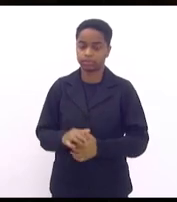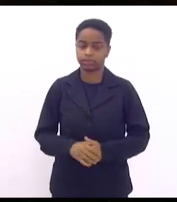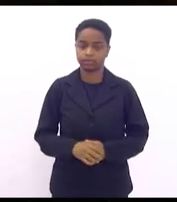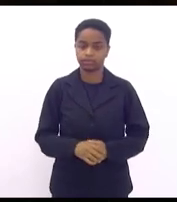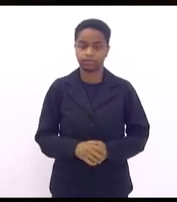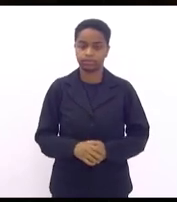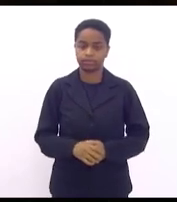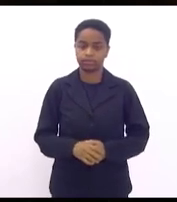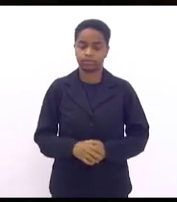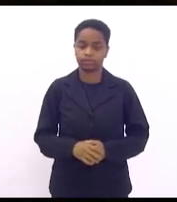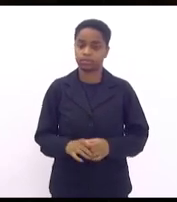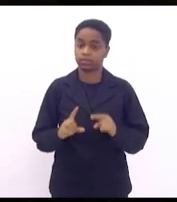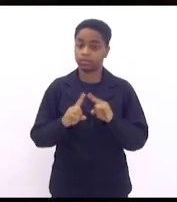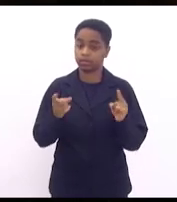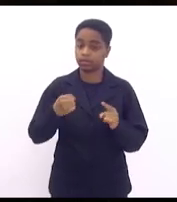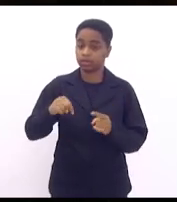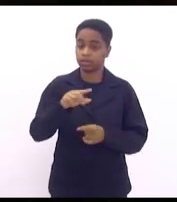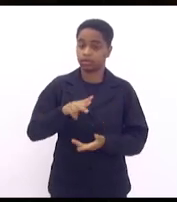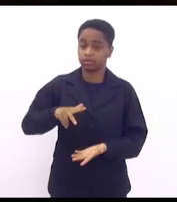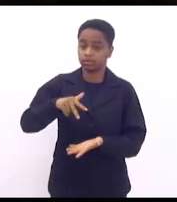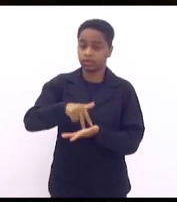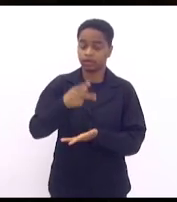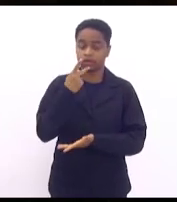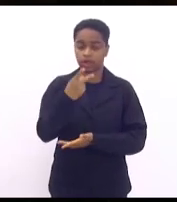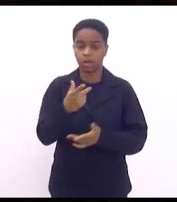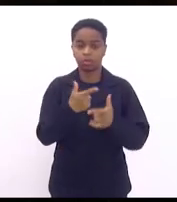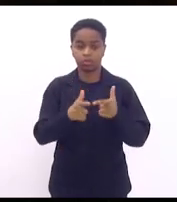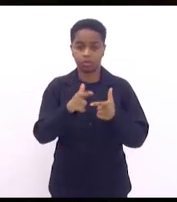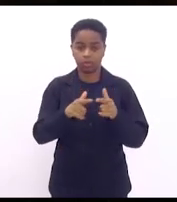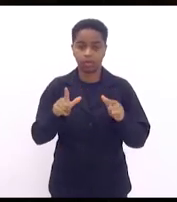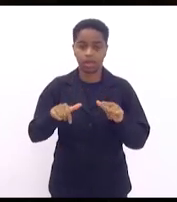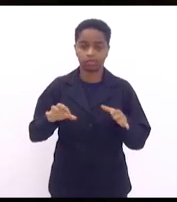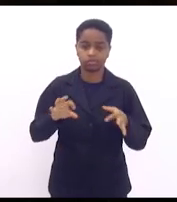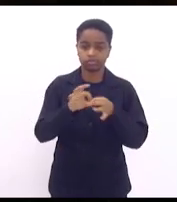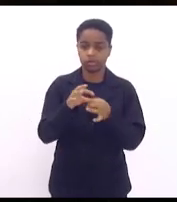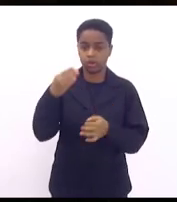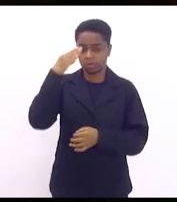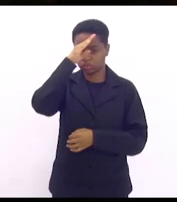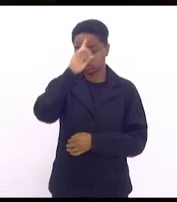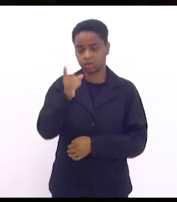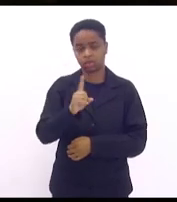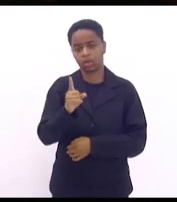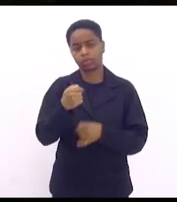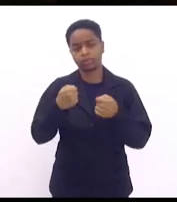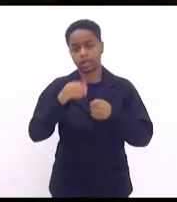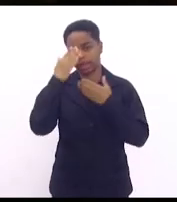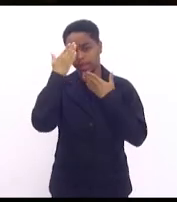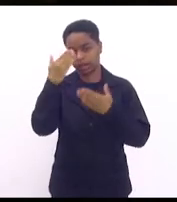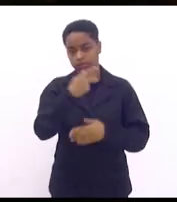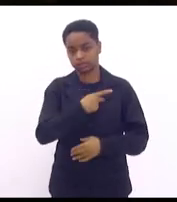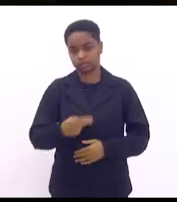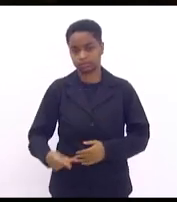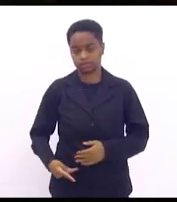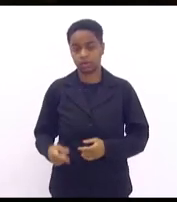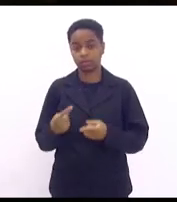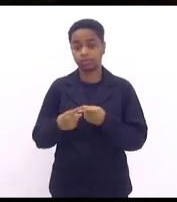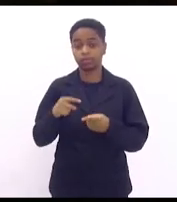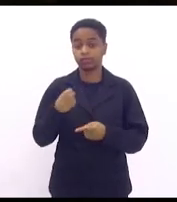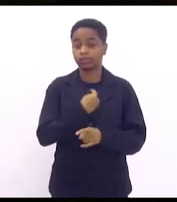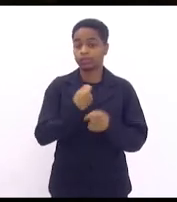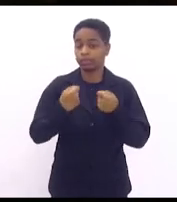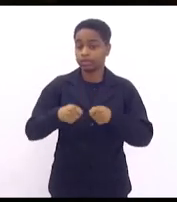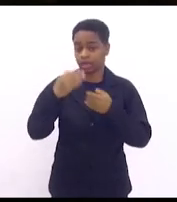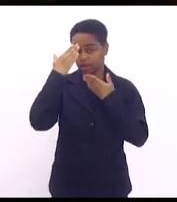Agora, vim para cá dizer que o problema é do Bolsonaro, pelo contrário, tem que agradecer o presidente. Nós temos que